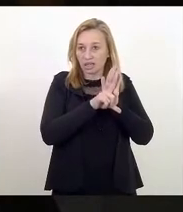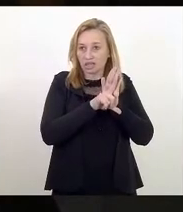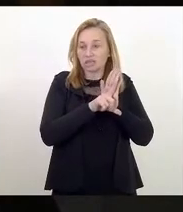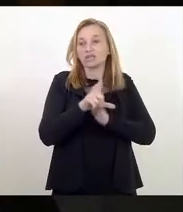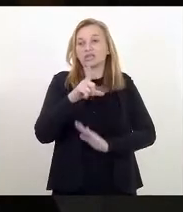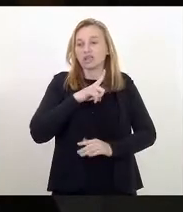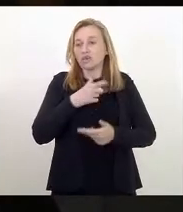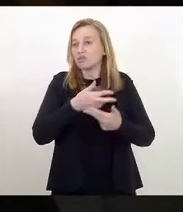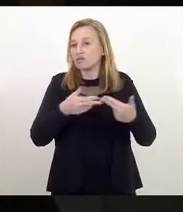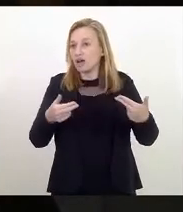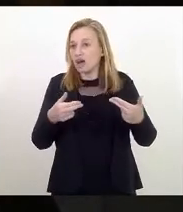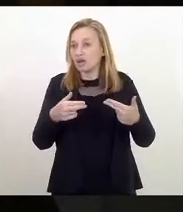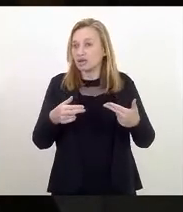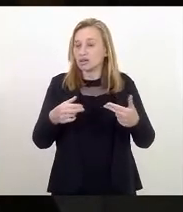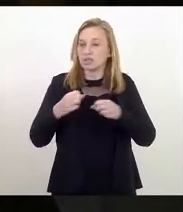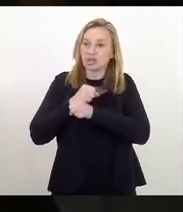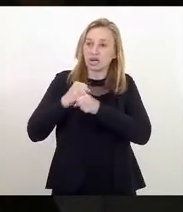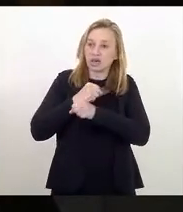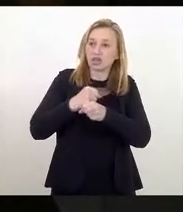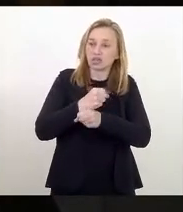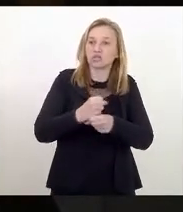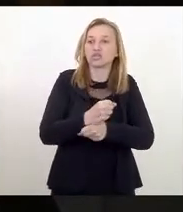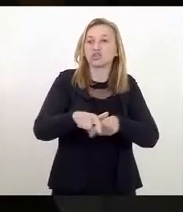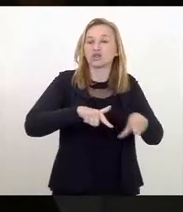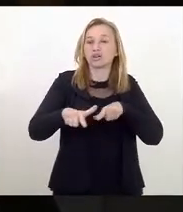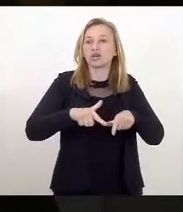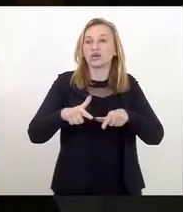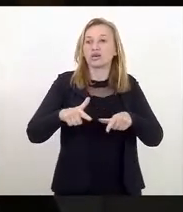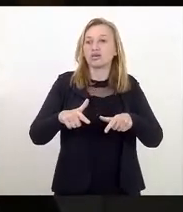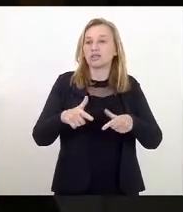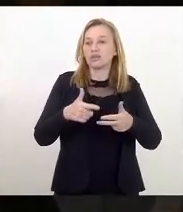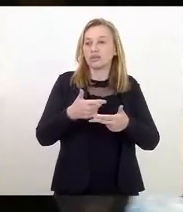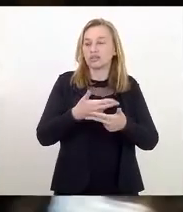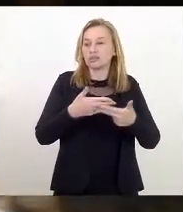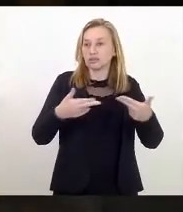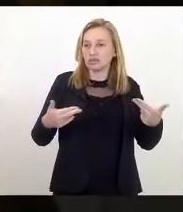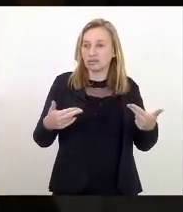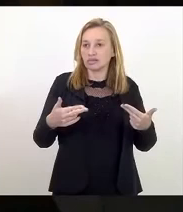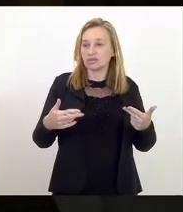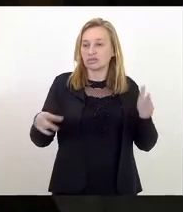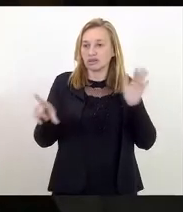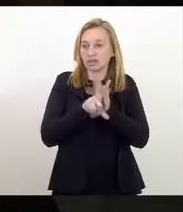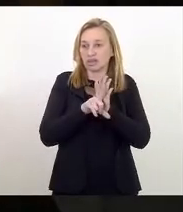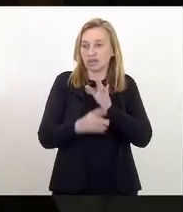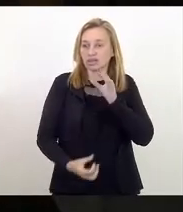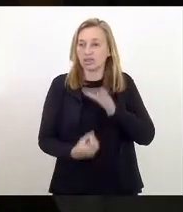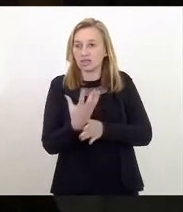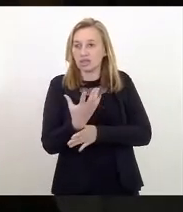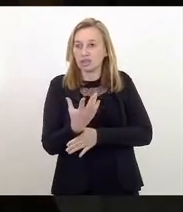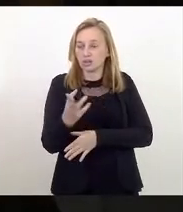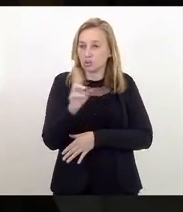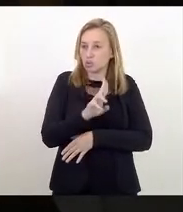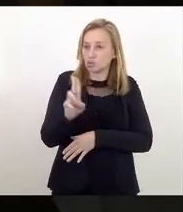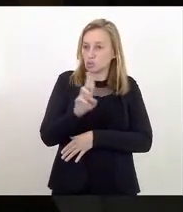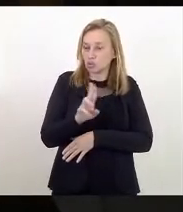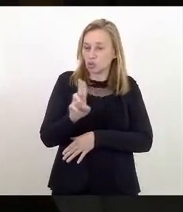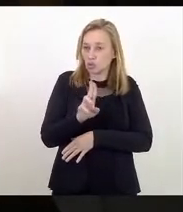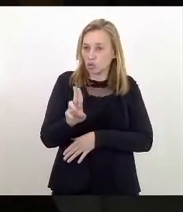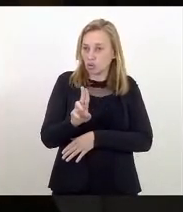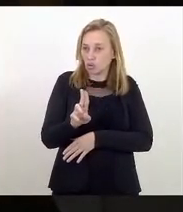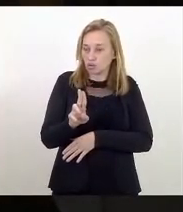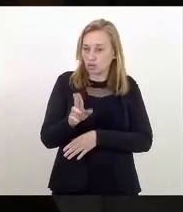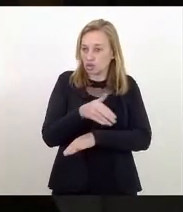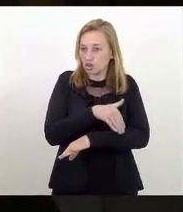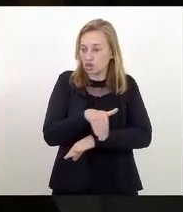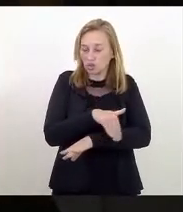tenho muitos mandatos, já provei mais de 200 leis, nenhuma para dar nome de rua nem bajular poderosos